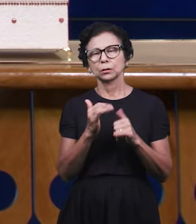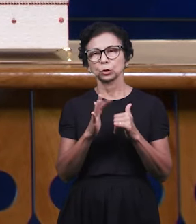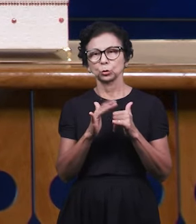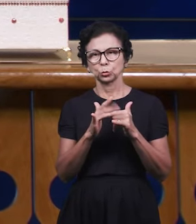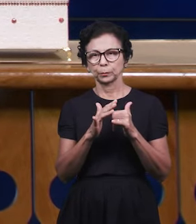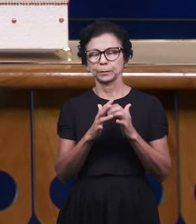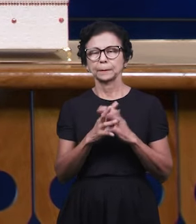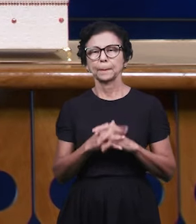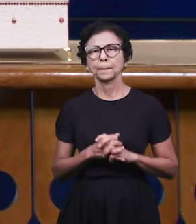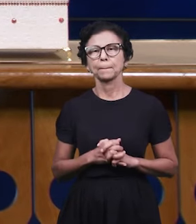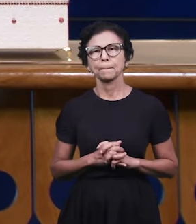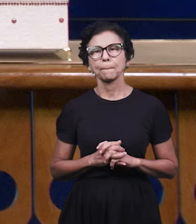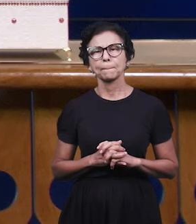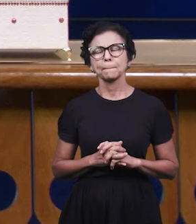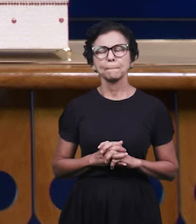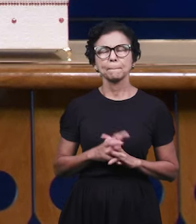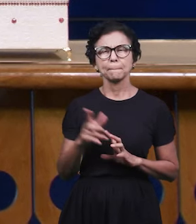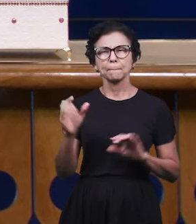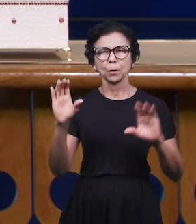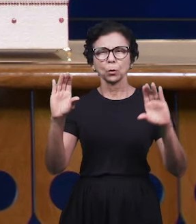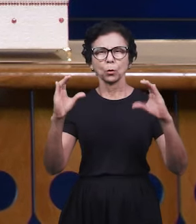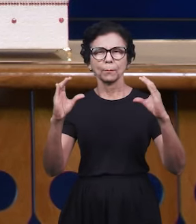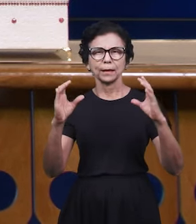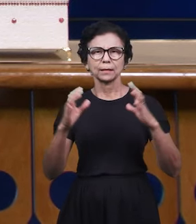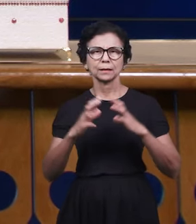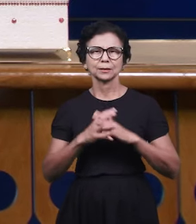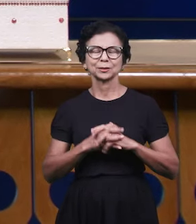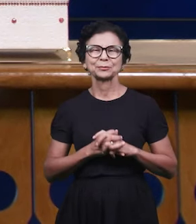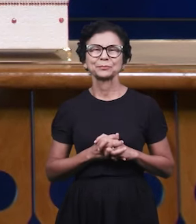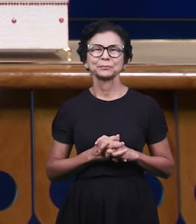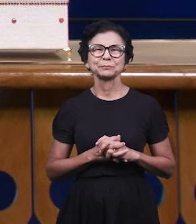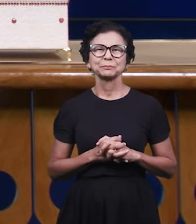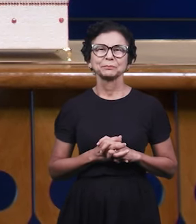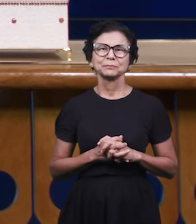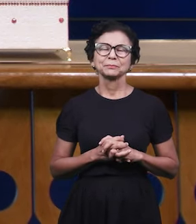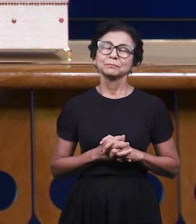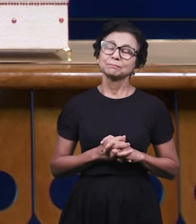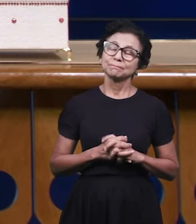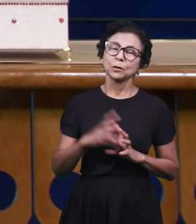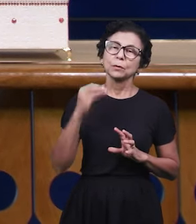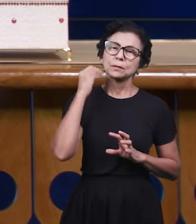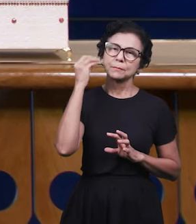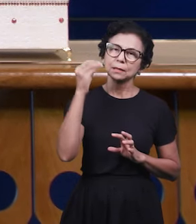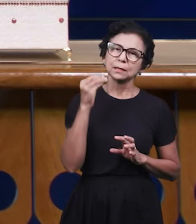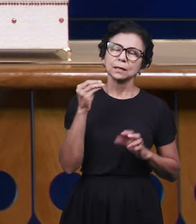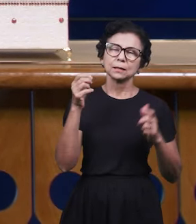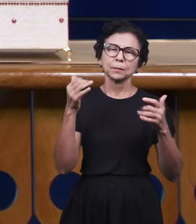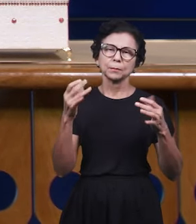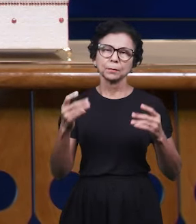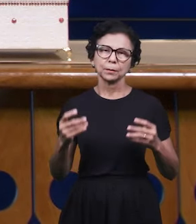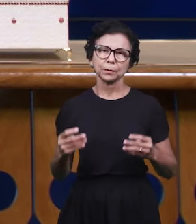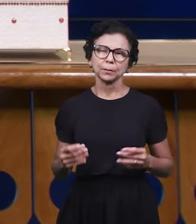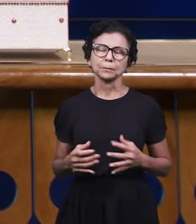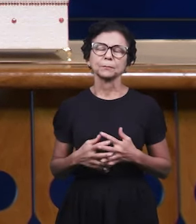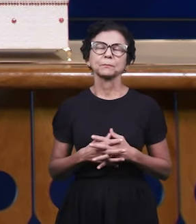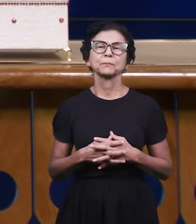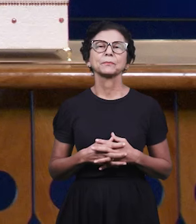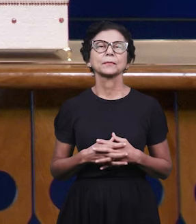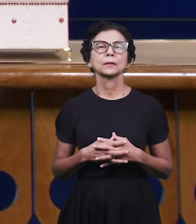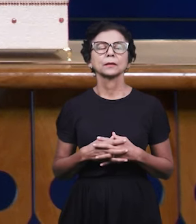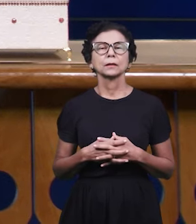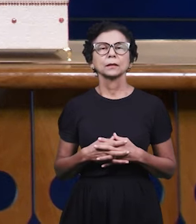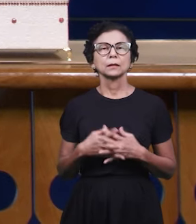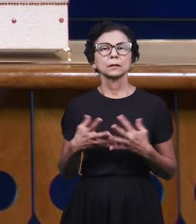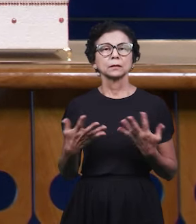exemplo, você pode ir lá nos comentários, interagir, ou você pode contar a sua experiência. Você,